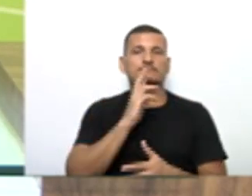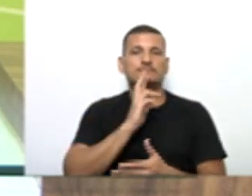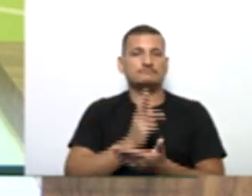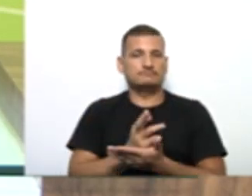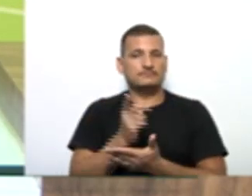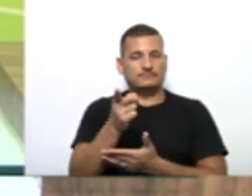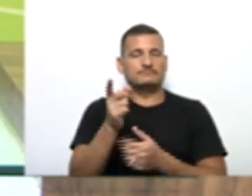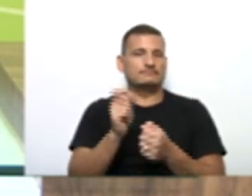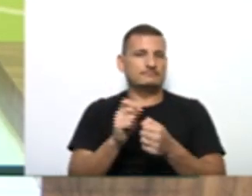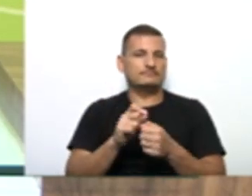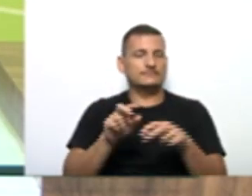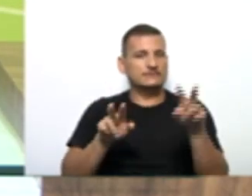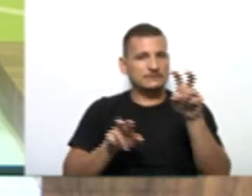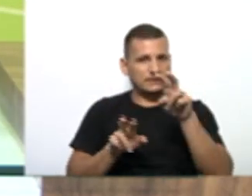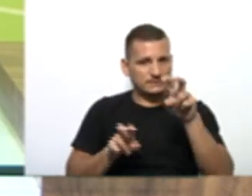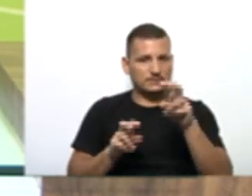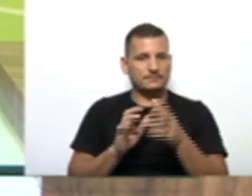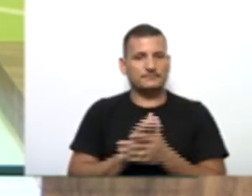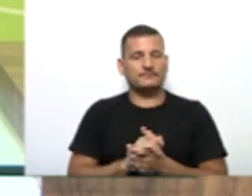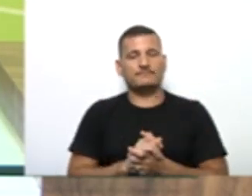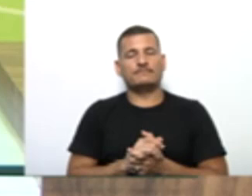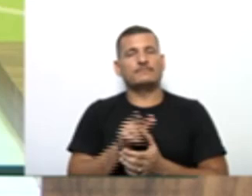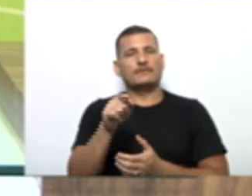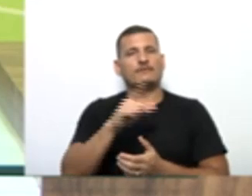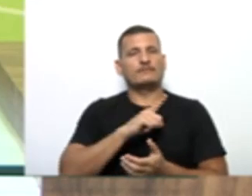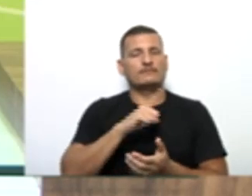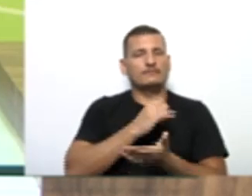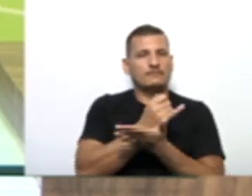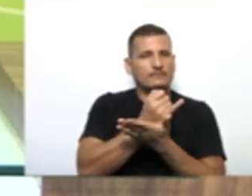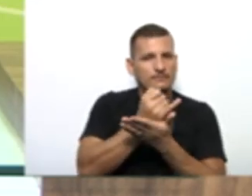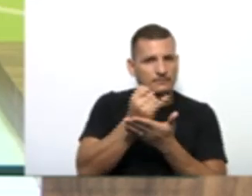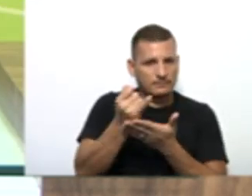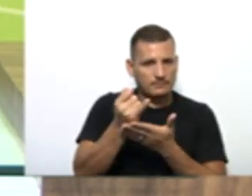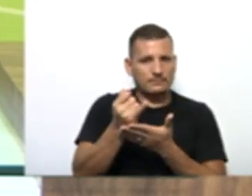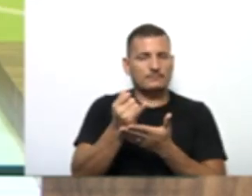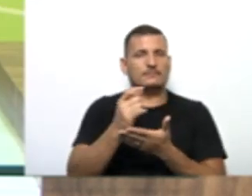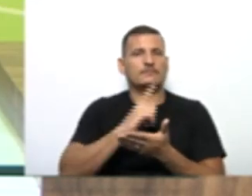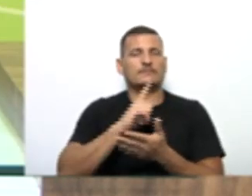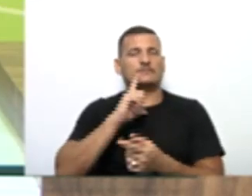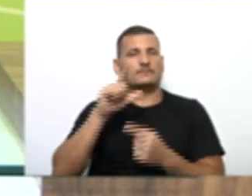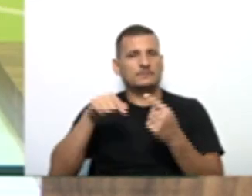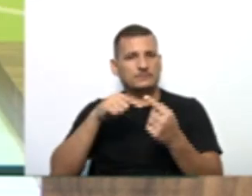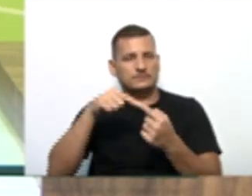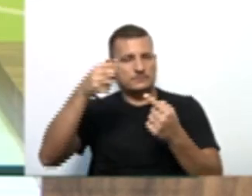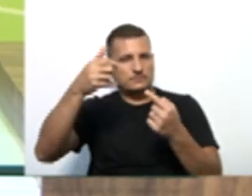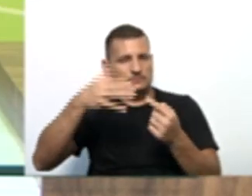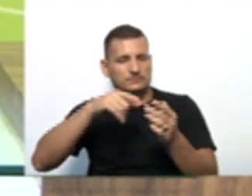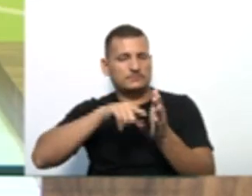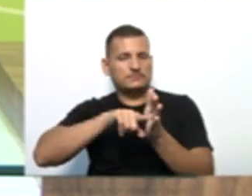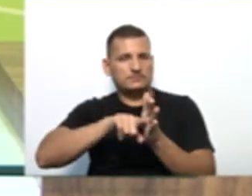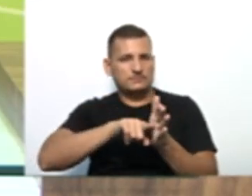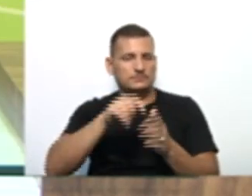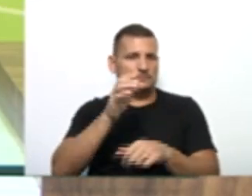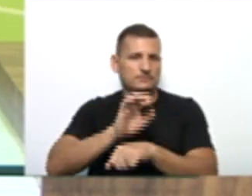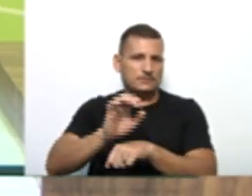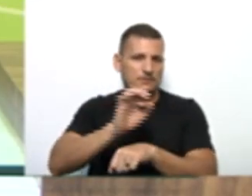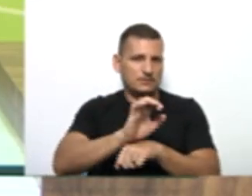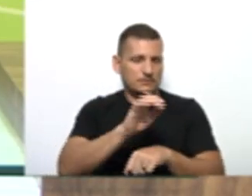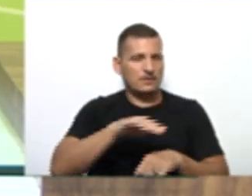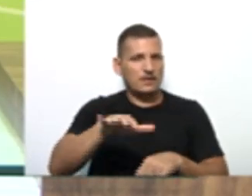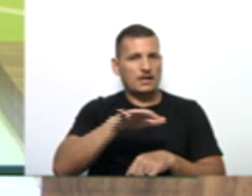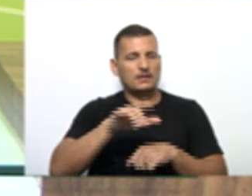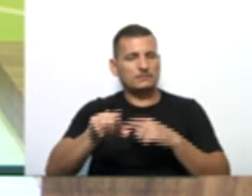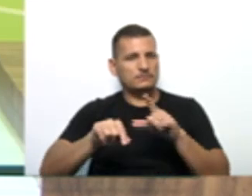uma citação onde ela diz uma parte introdutória, registrando os objetivos do estágio, a área de abrangência escolhida e